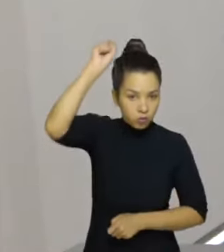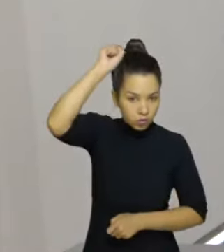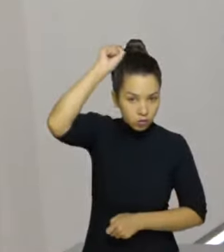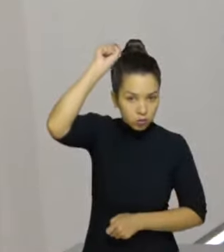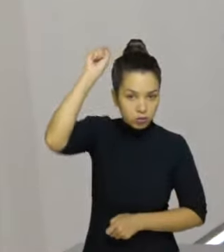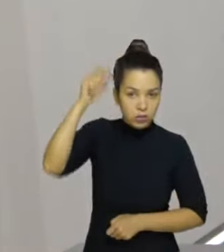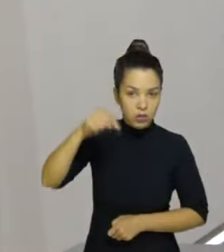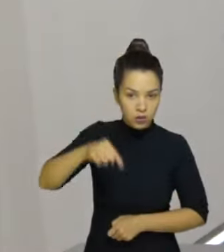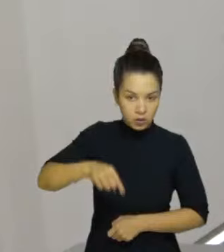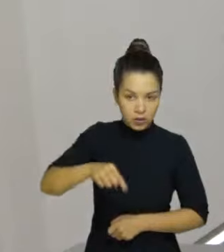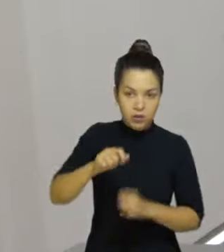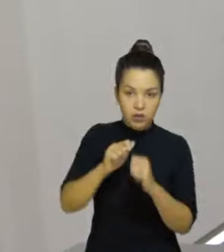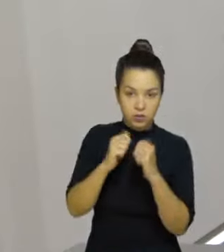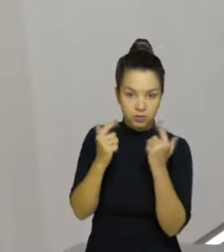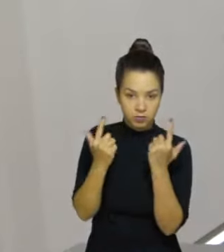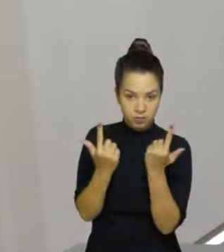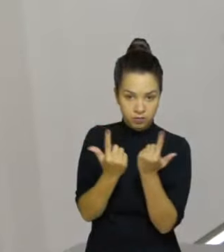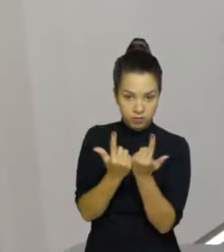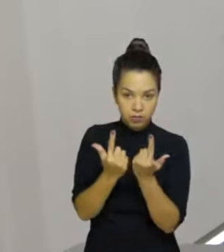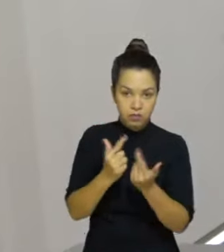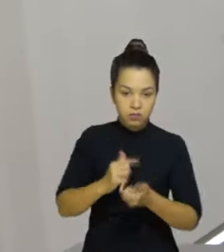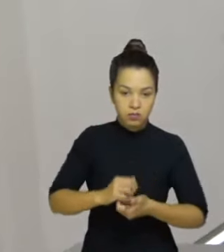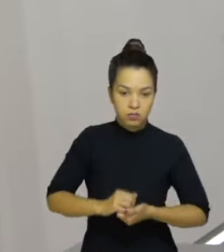na Assembleia Legislativa.